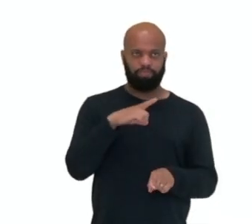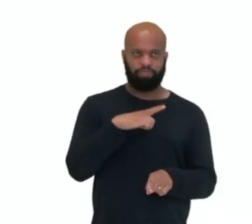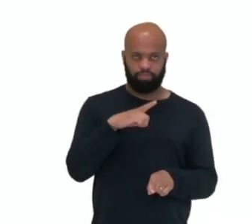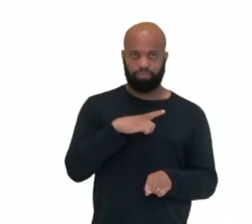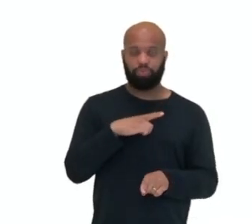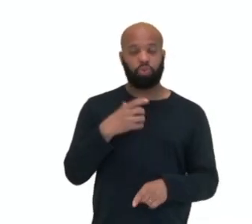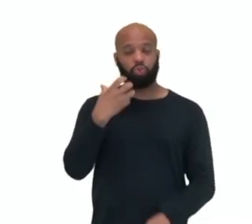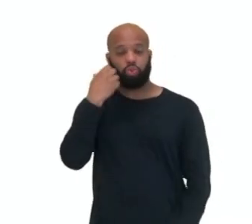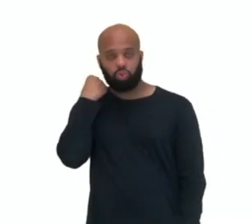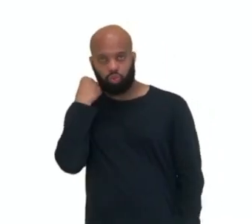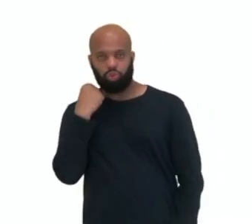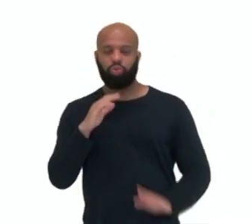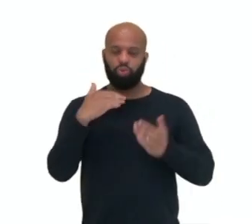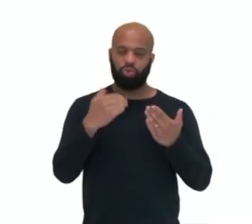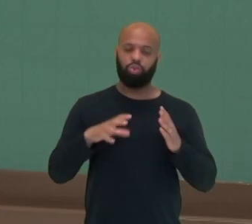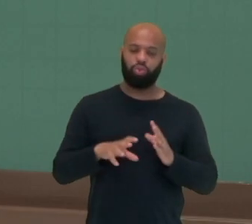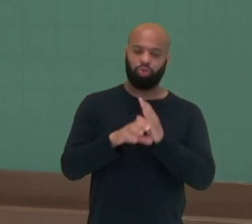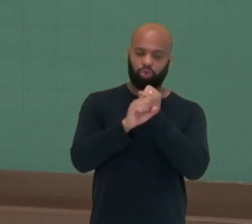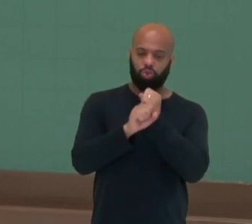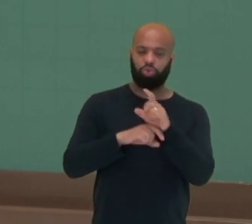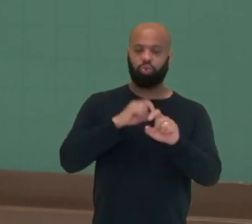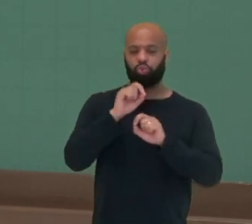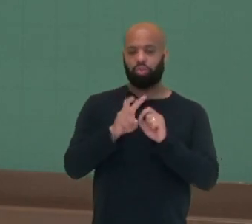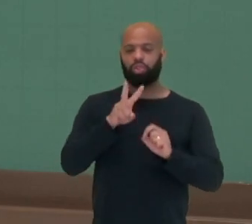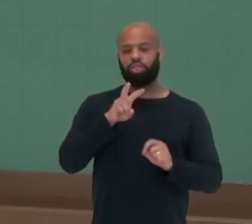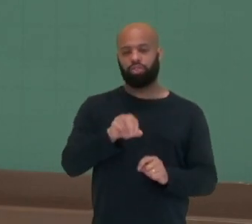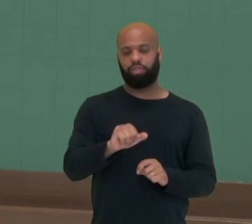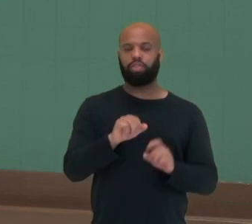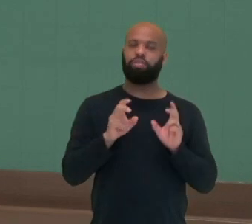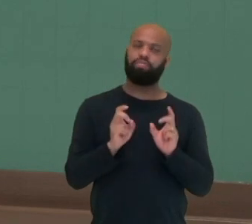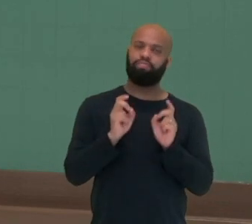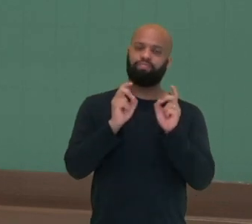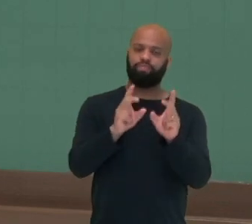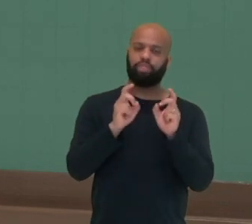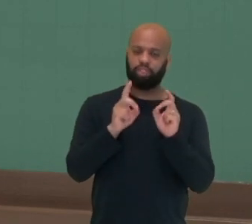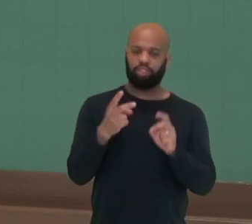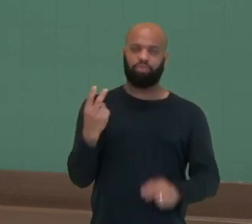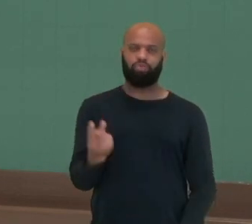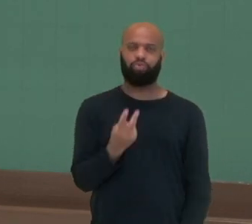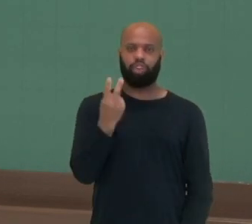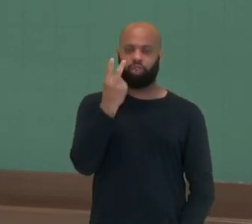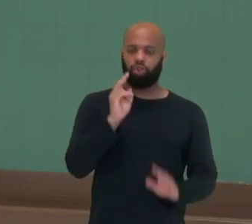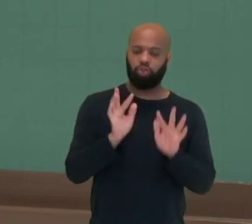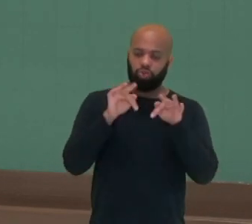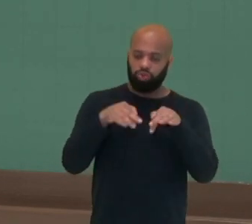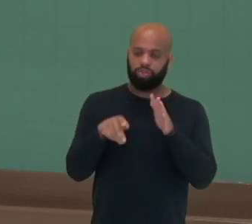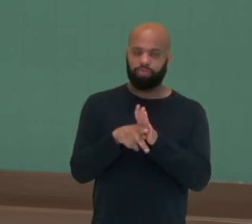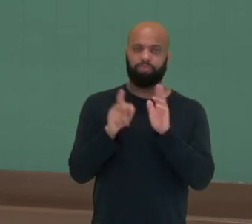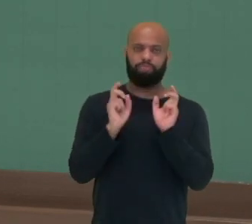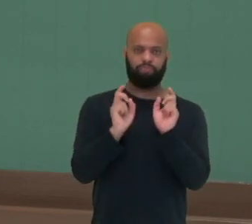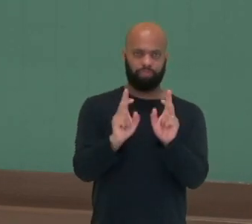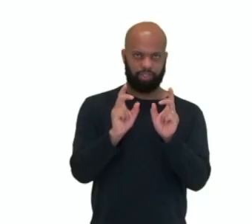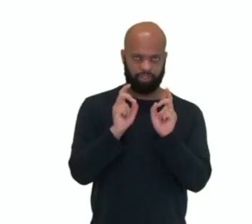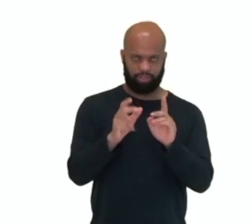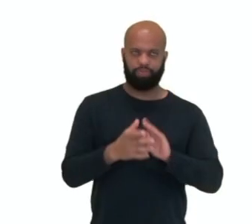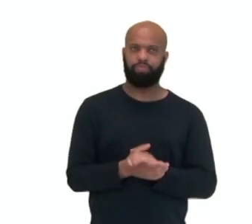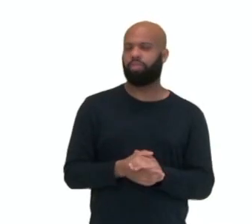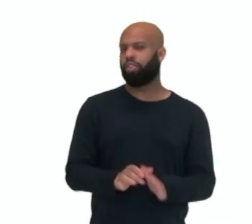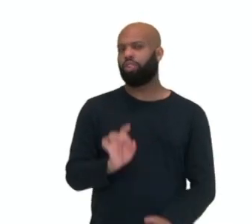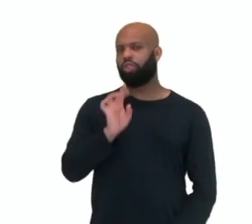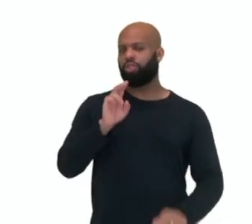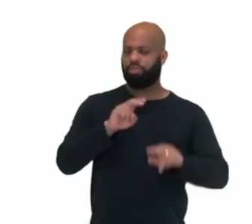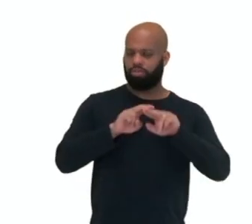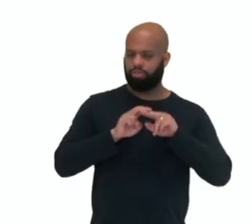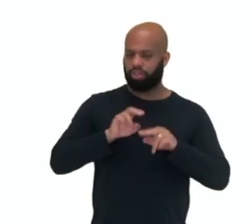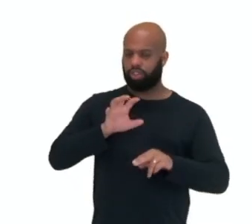e o lucro. A soma disso é que exatamente vai dar o nosso valor final de venda. Somente por meio